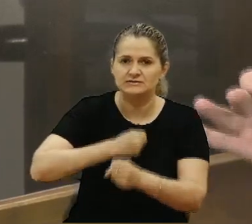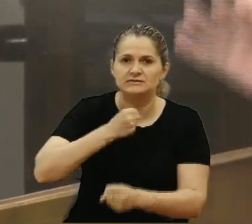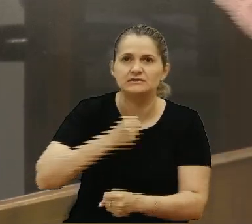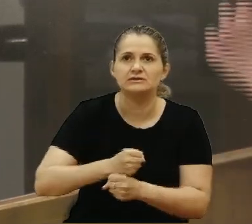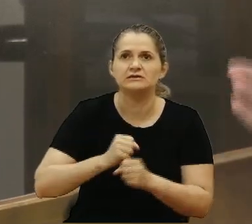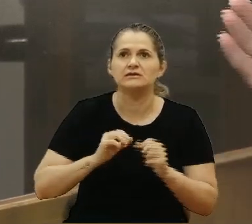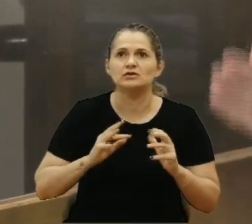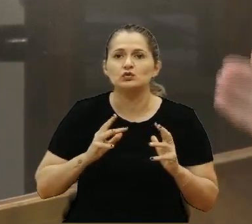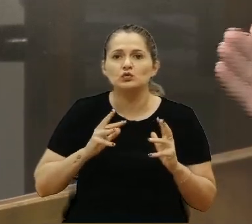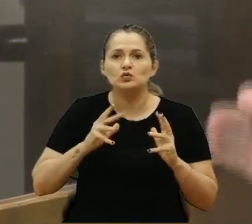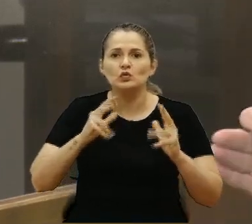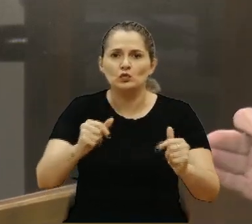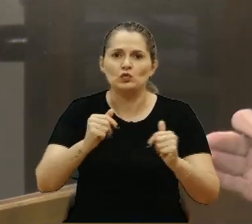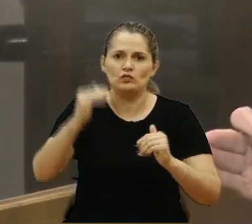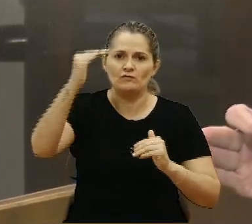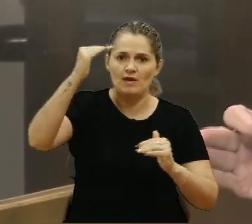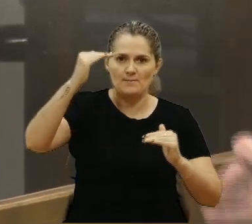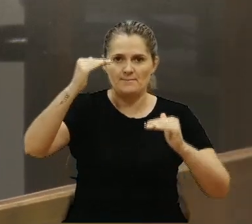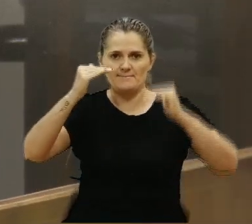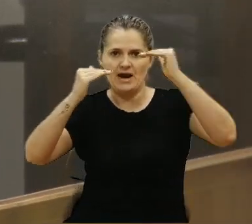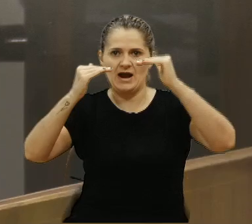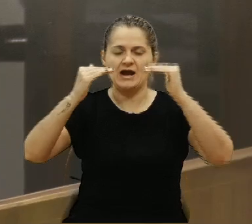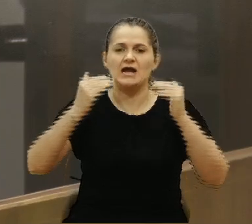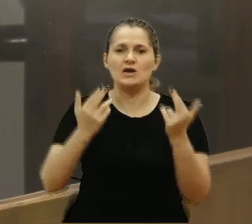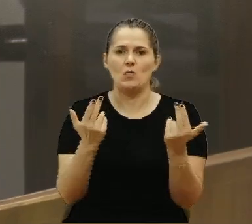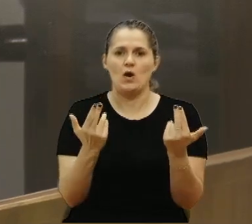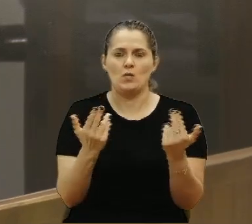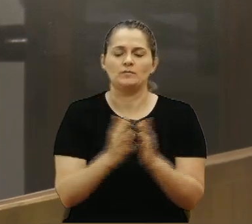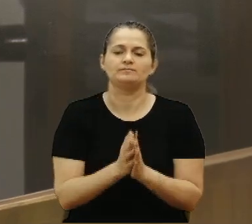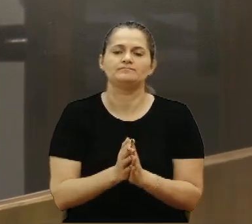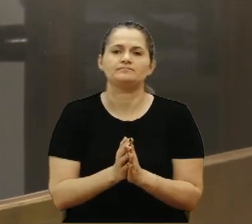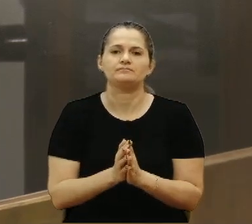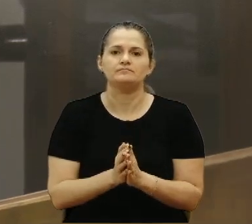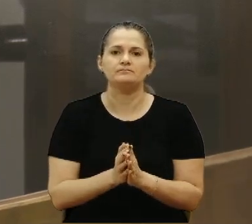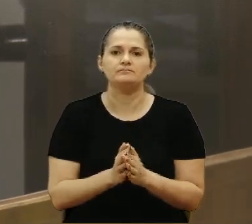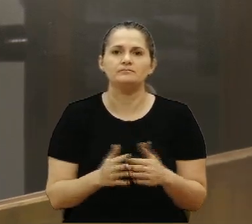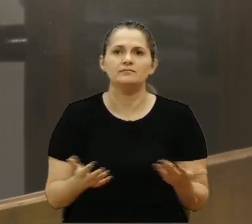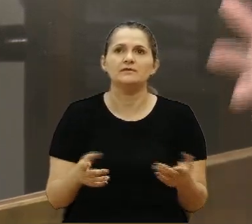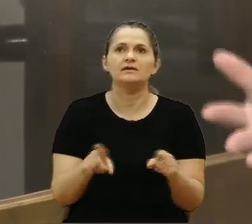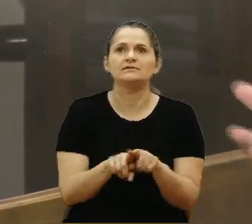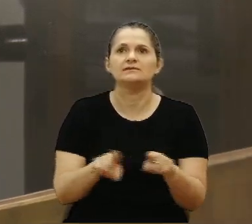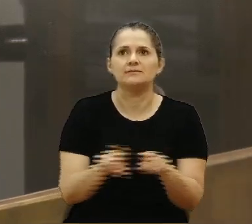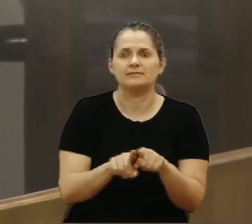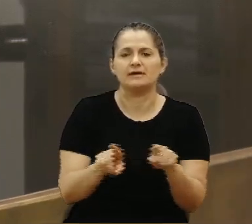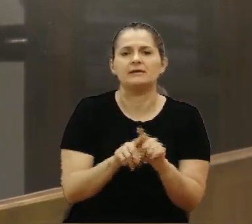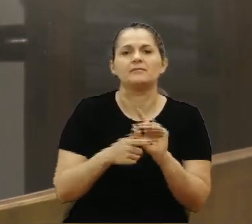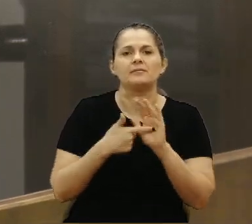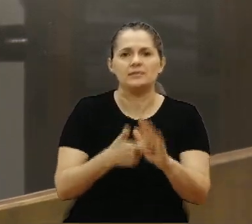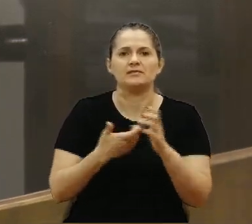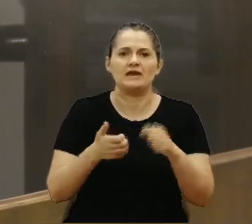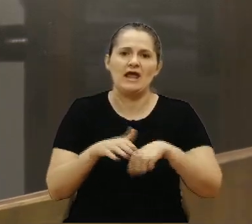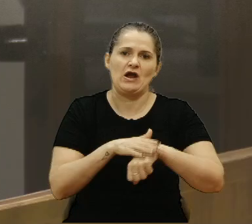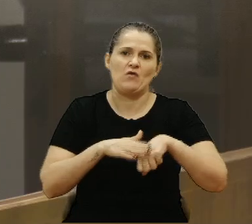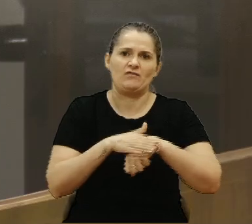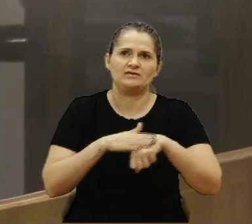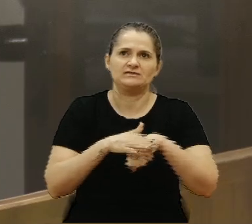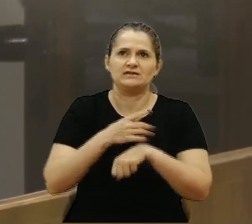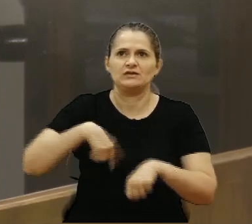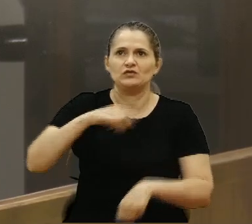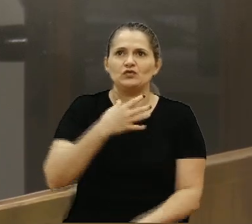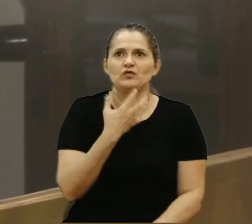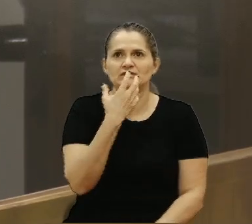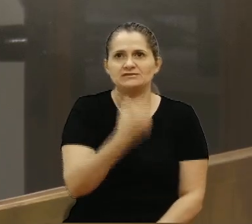todo mundo vai ganhar a mesma coisa. A categoria, até para mostrar que a gente quer diálogo, a gente aceitou a